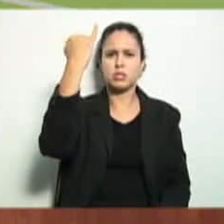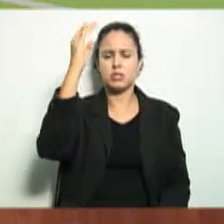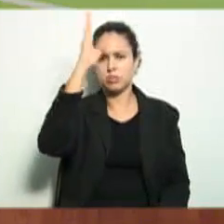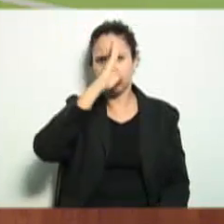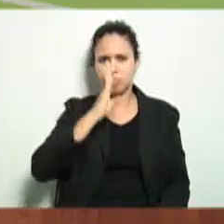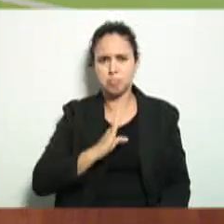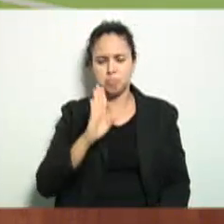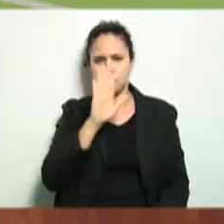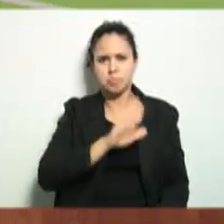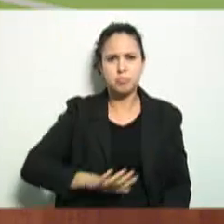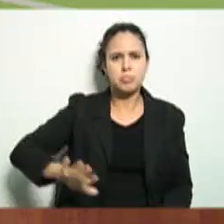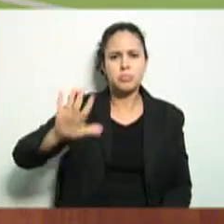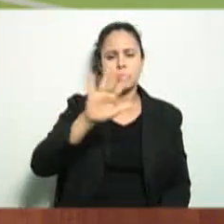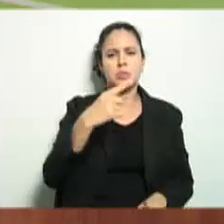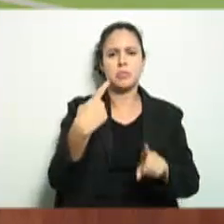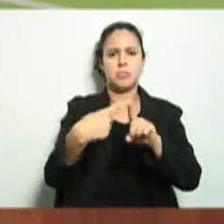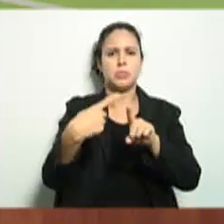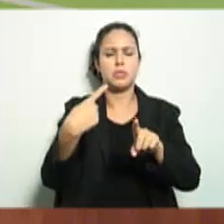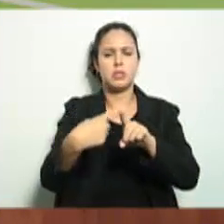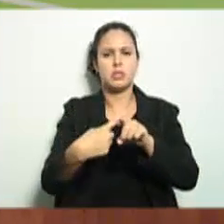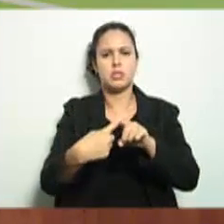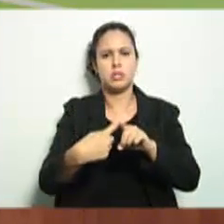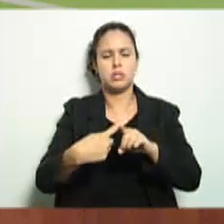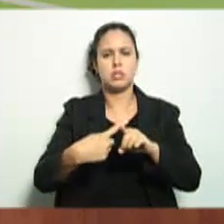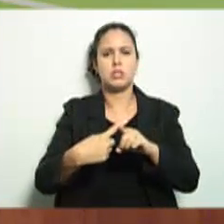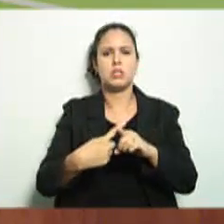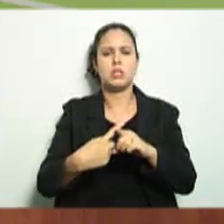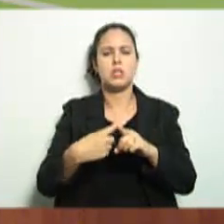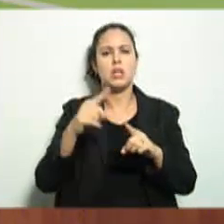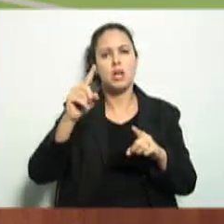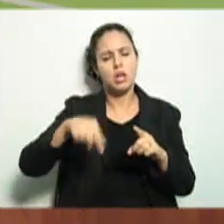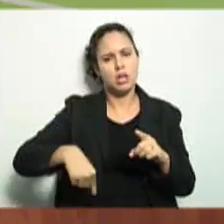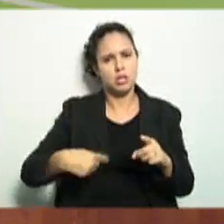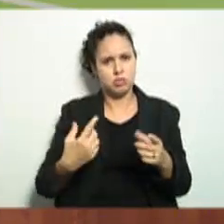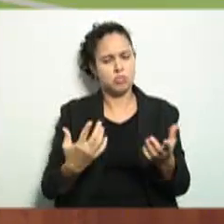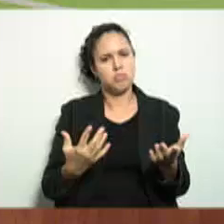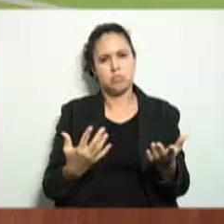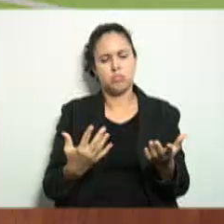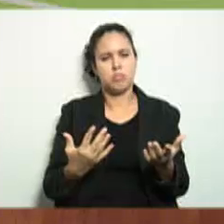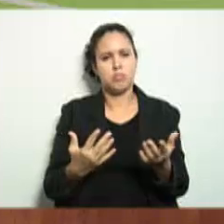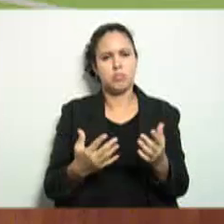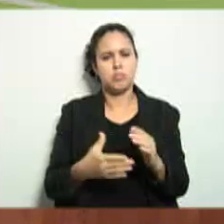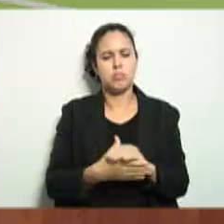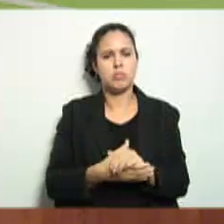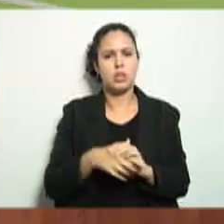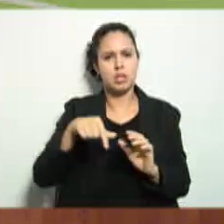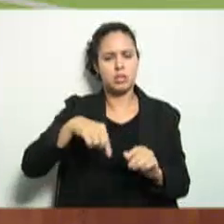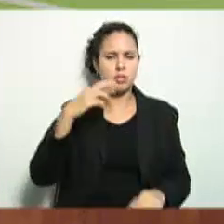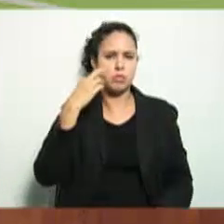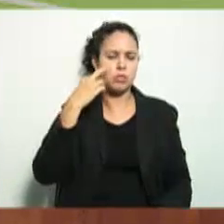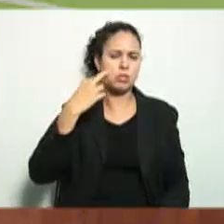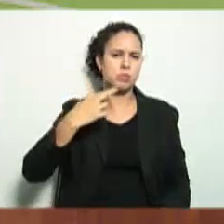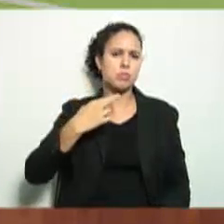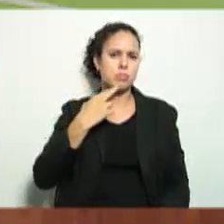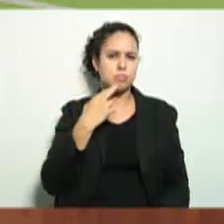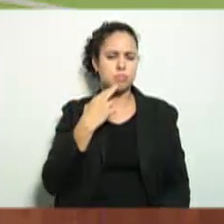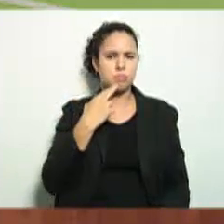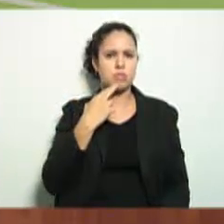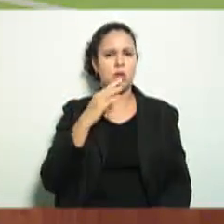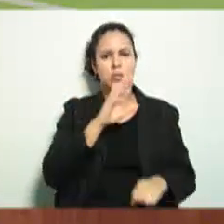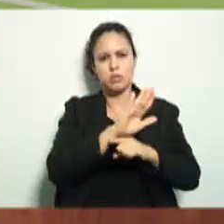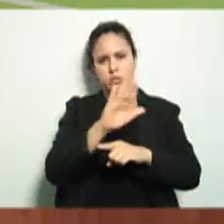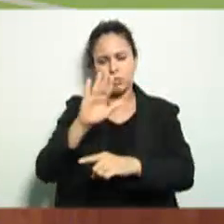um resultado, assim, considerando, acho que ele fica nos 5 estados que mais